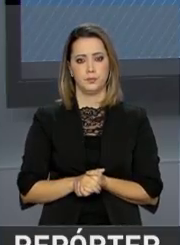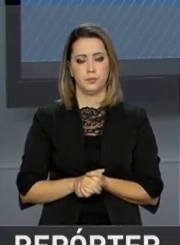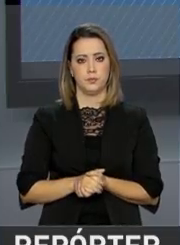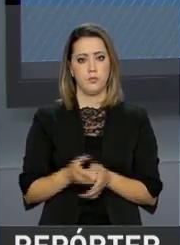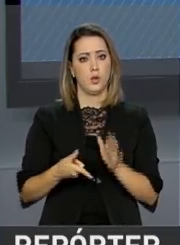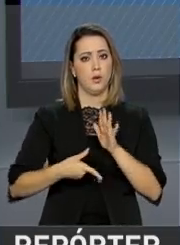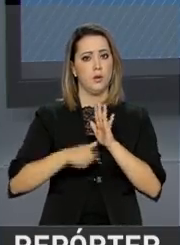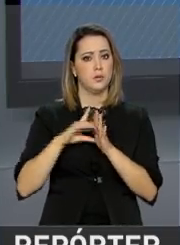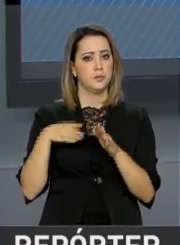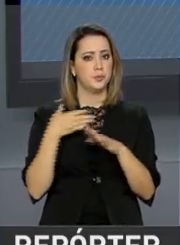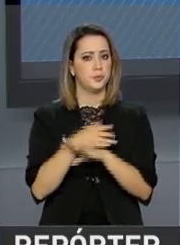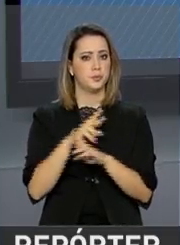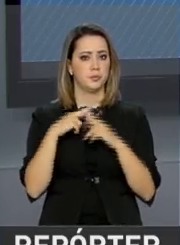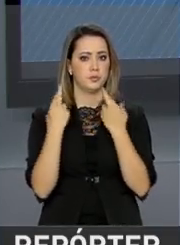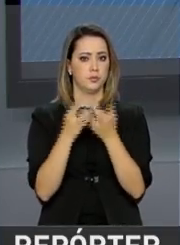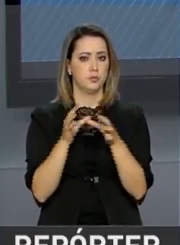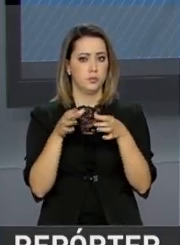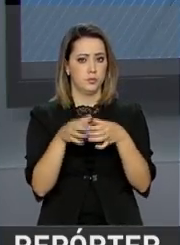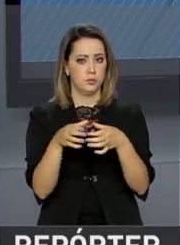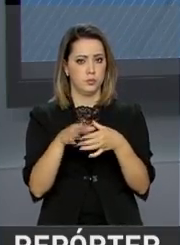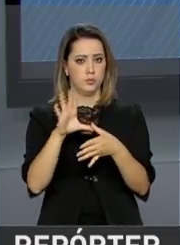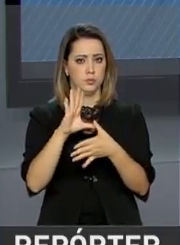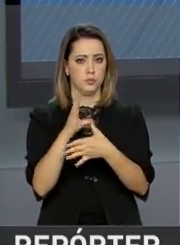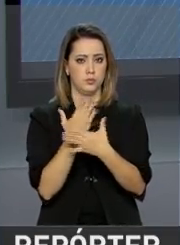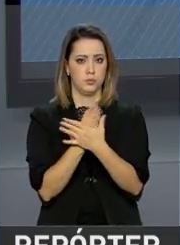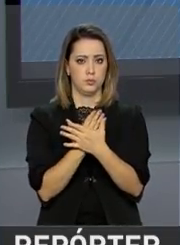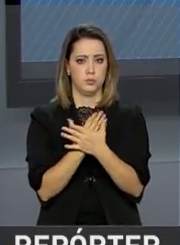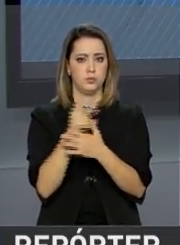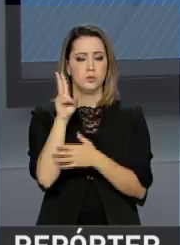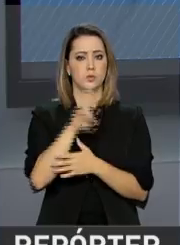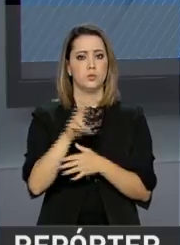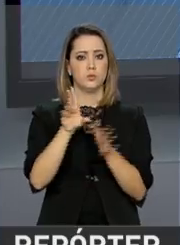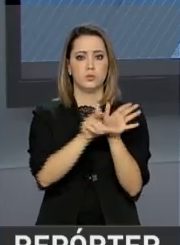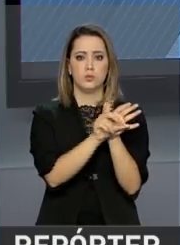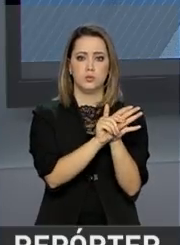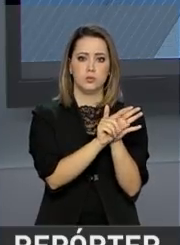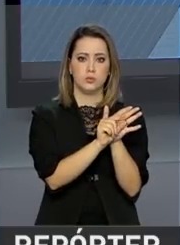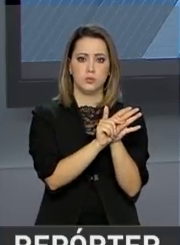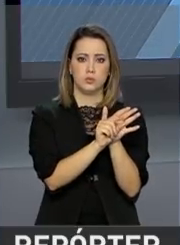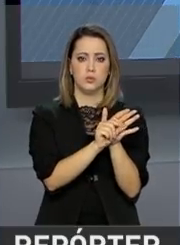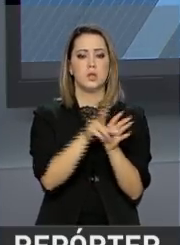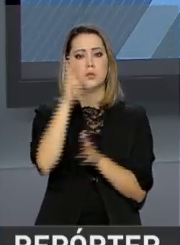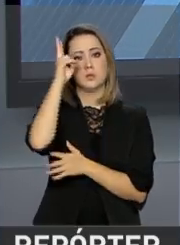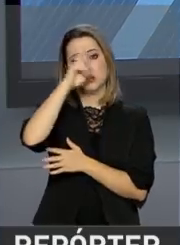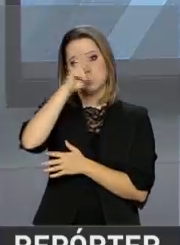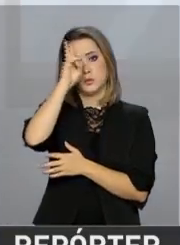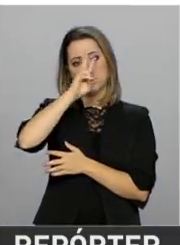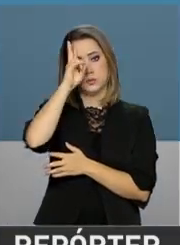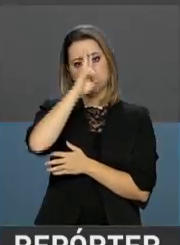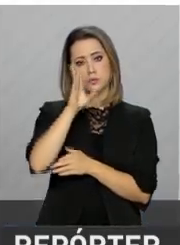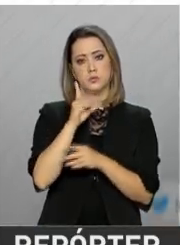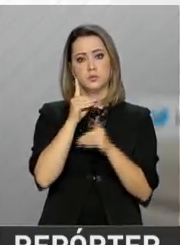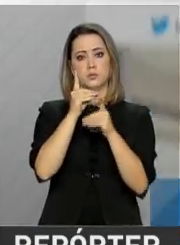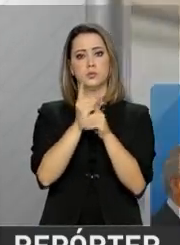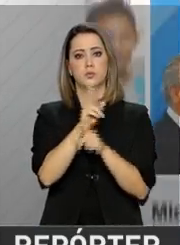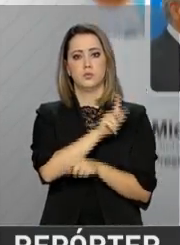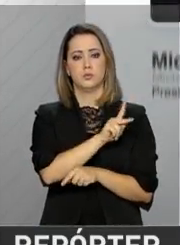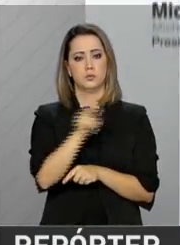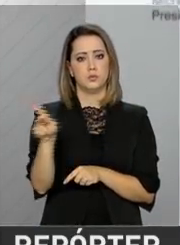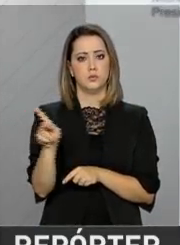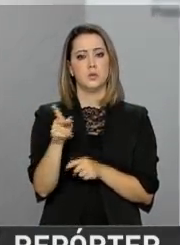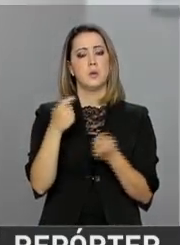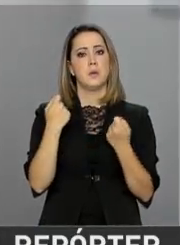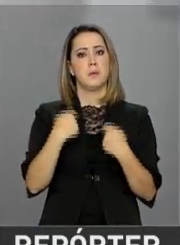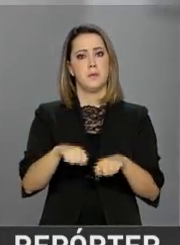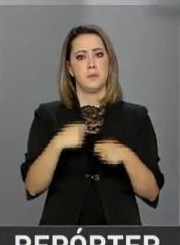E pouco antes de entrar na reunião de cúpula do Mercosul, o presidente Temer usou as redes sociais para lembrar que o encontro